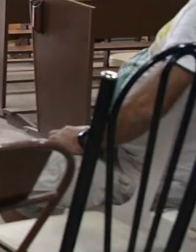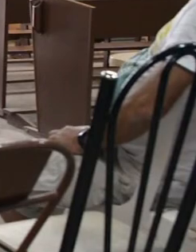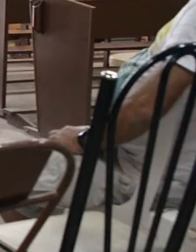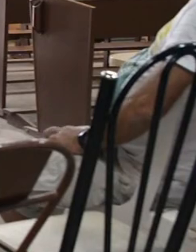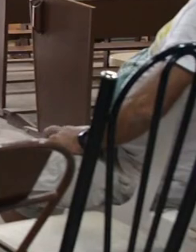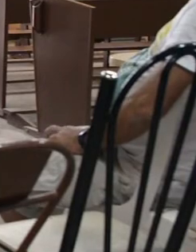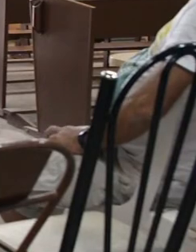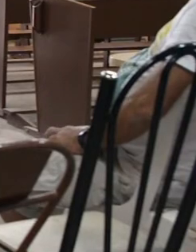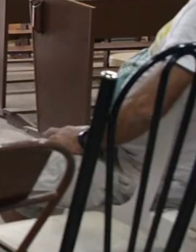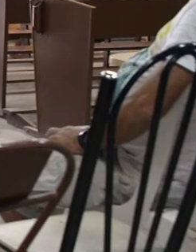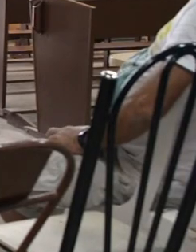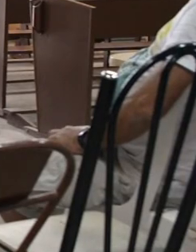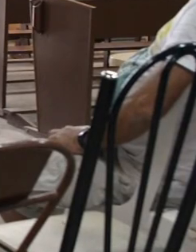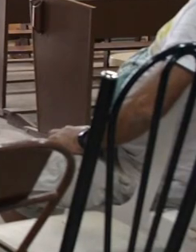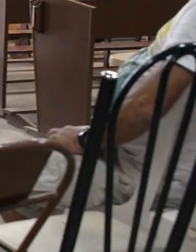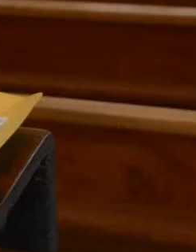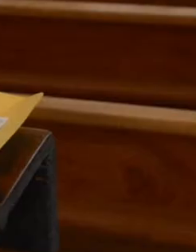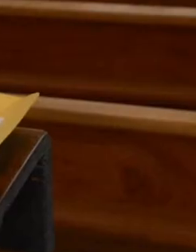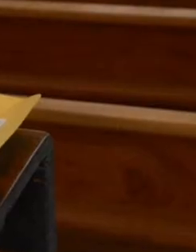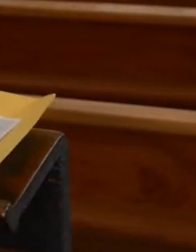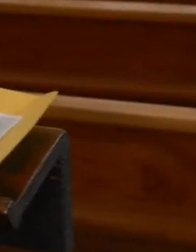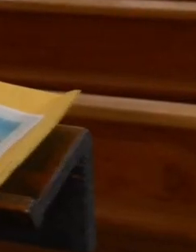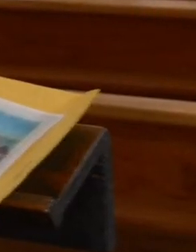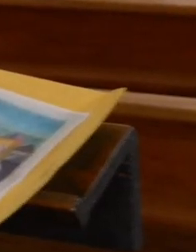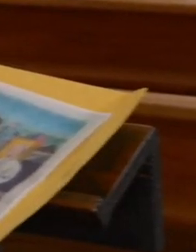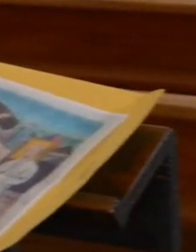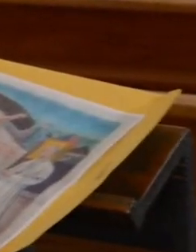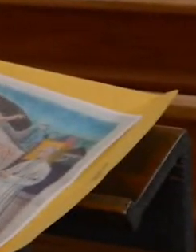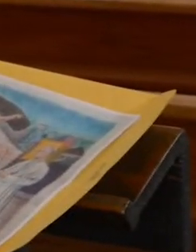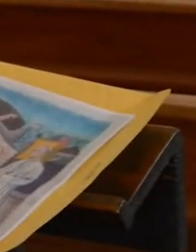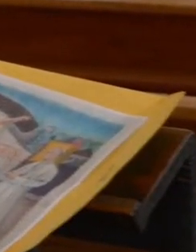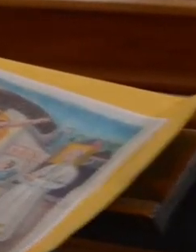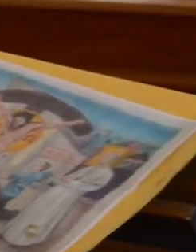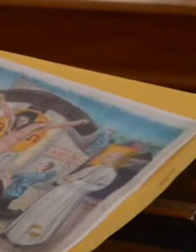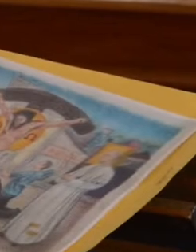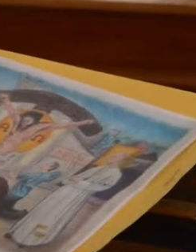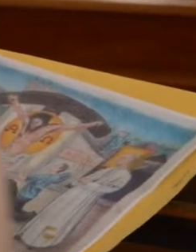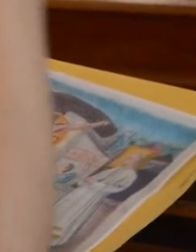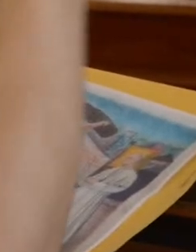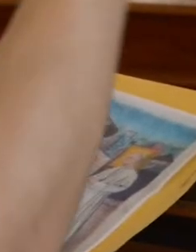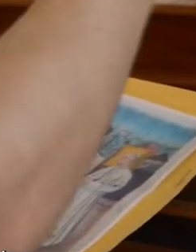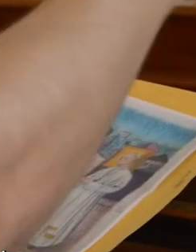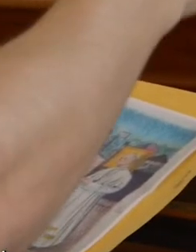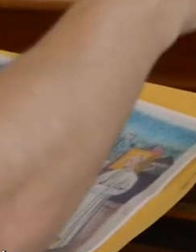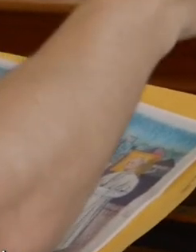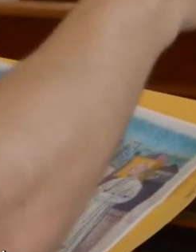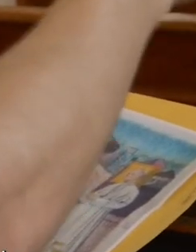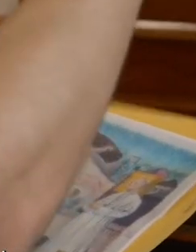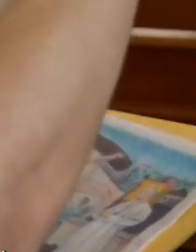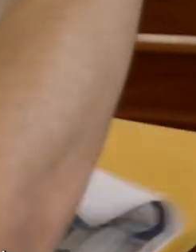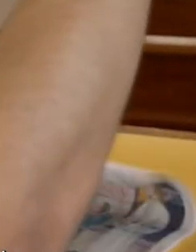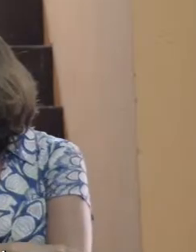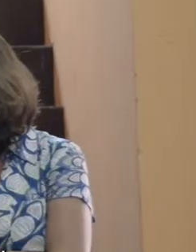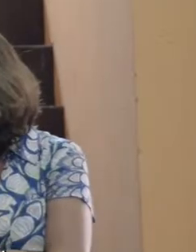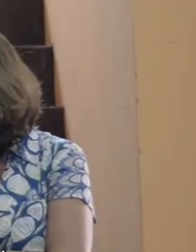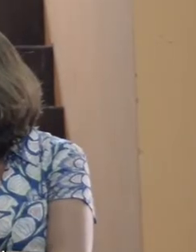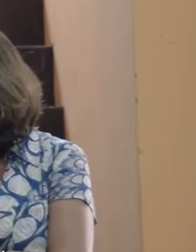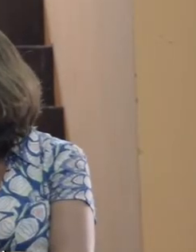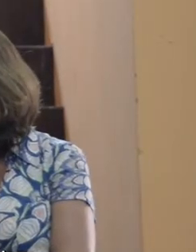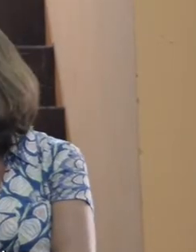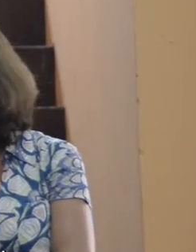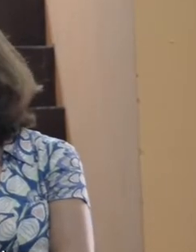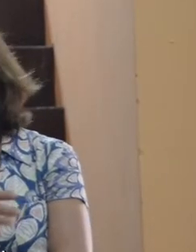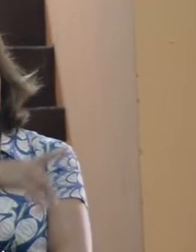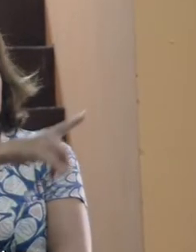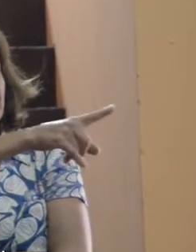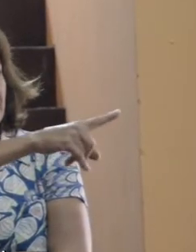de certo modo, tecnicamente, e aí fazendo essa relação com a própria arte. E um terceiro segmento é o gestor, né,